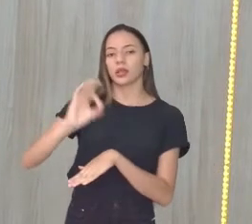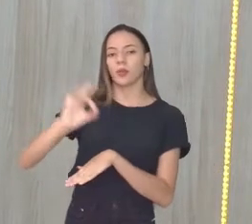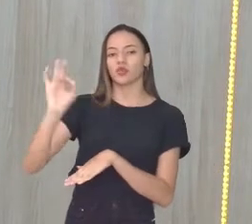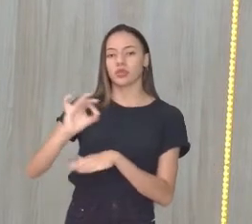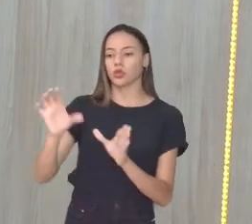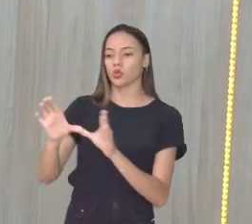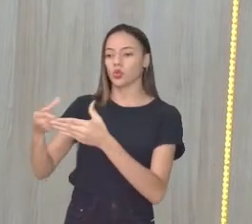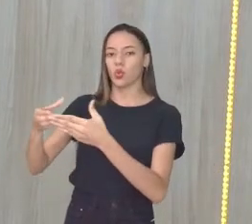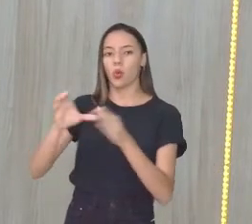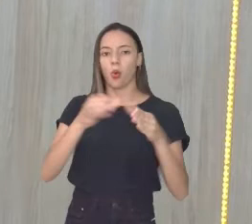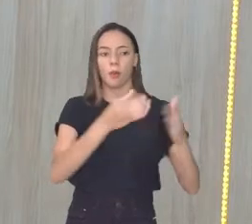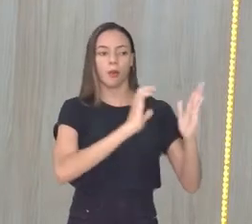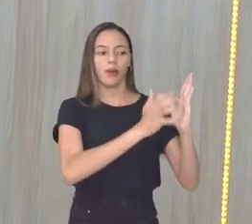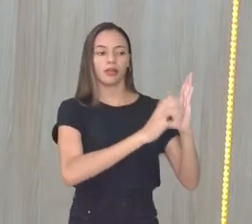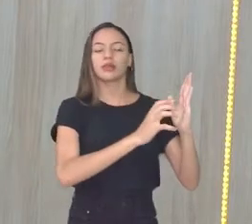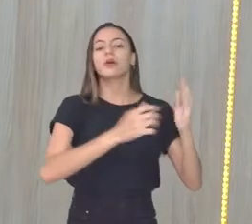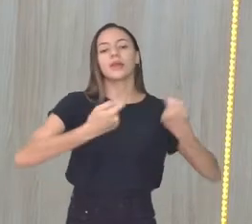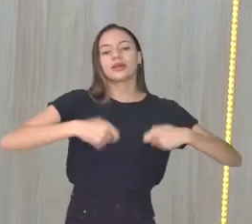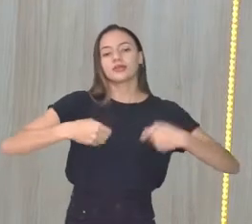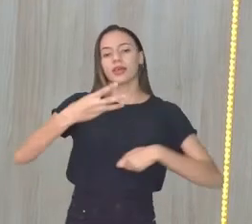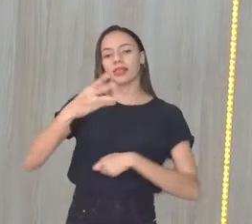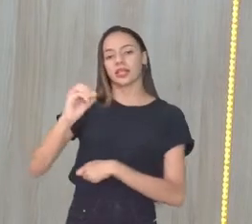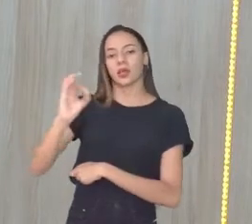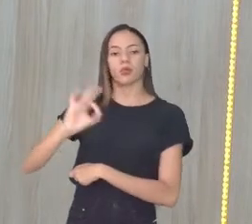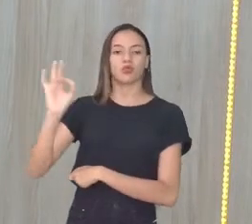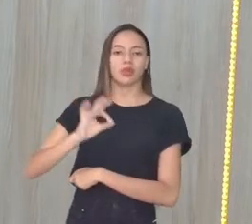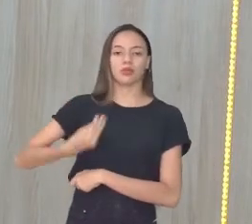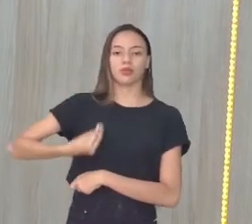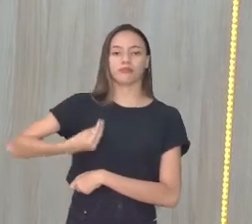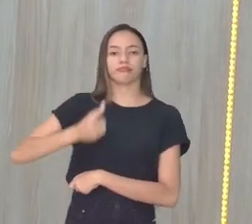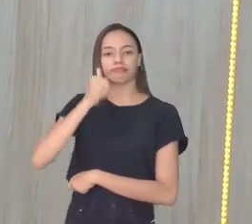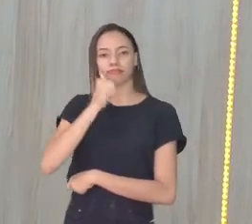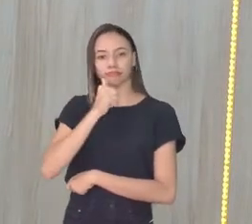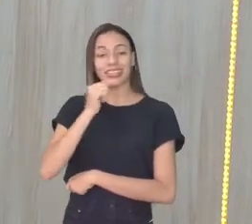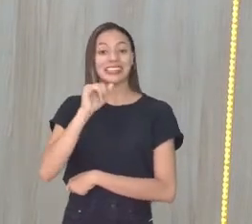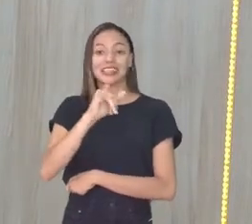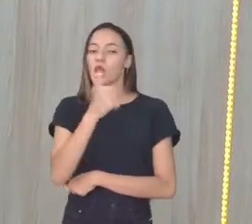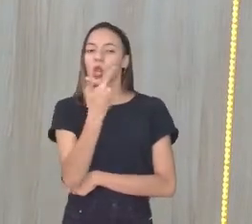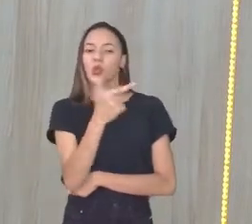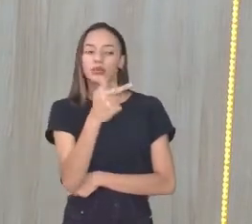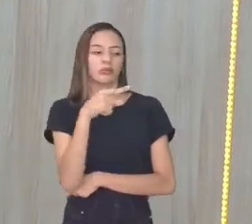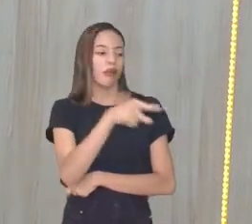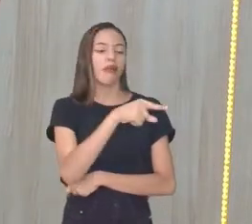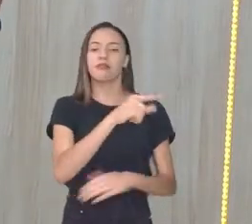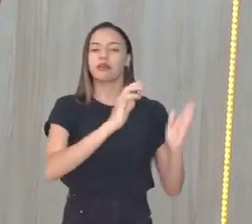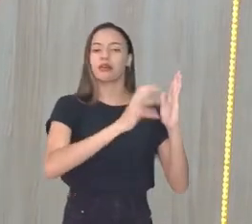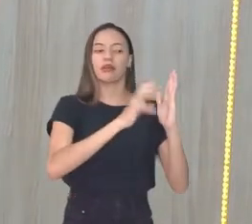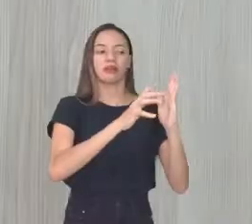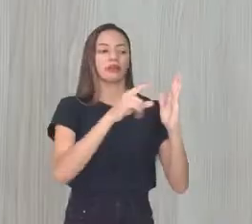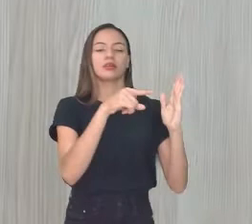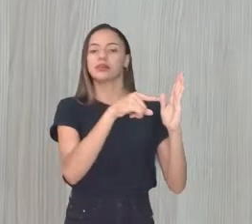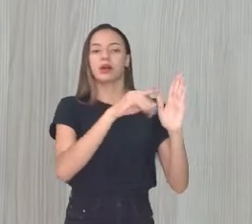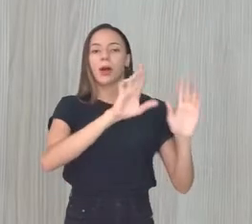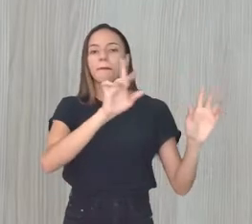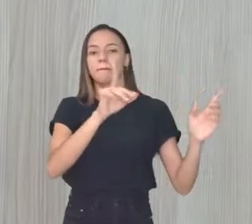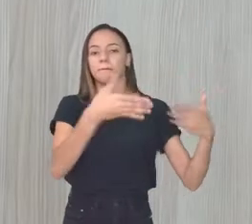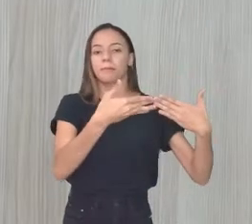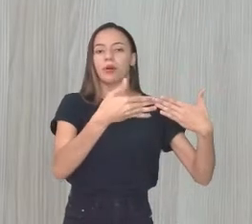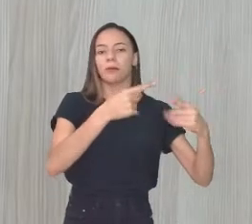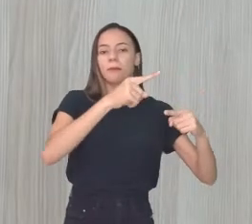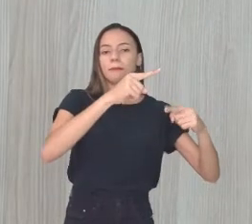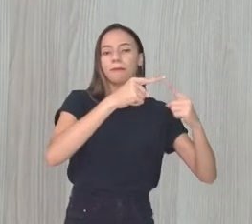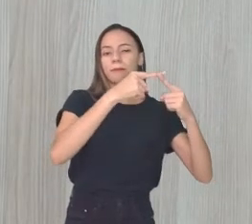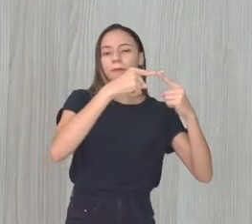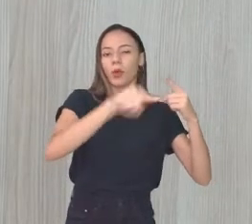por mulheres. Né? Se não tiver, a chapa pode ser impugnada. Você vai falando, professor? Sim, é fundamental a